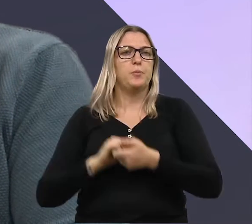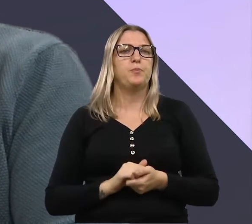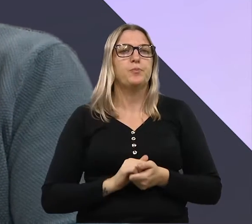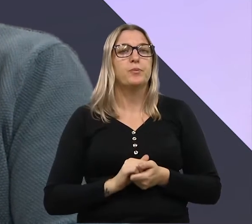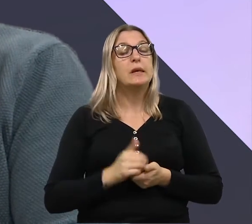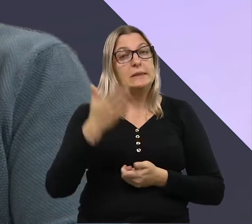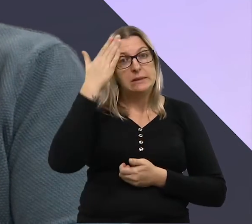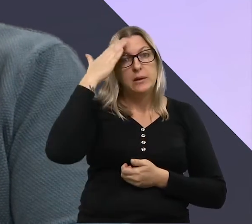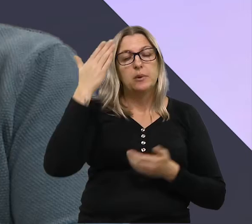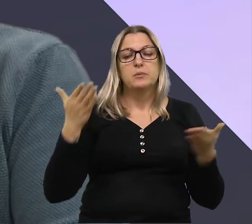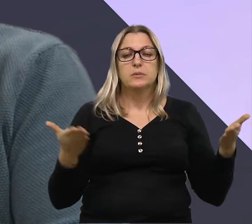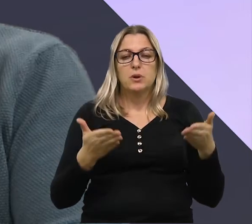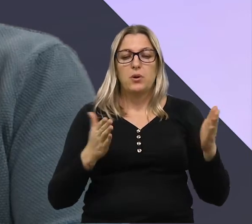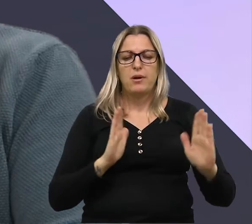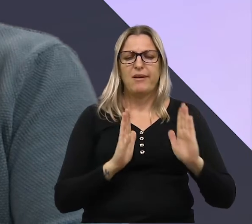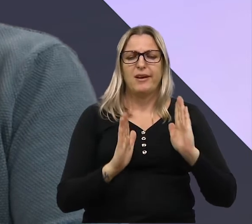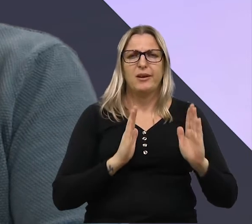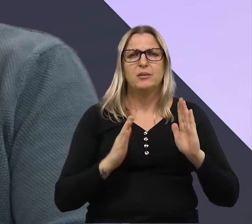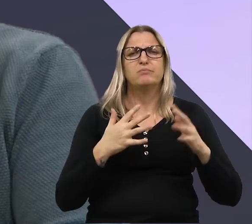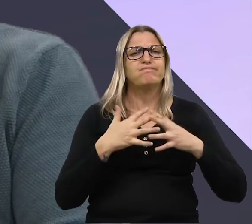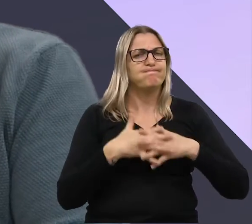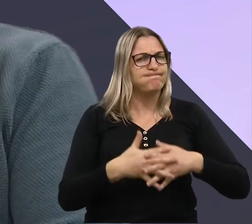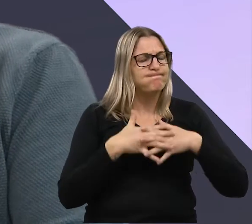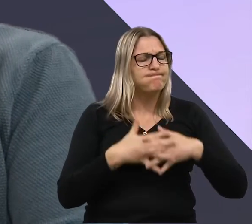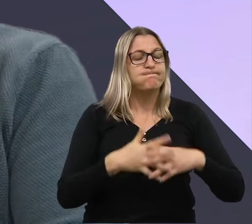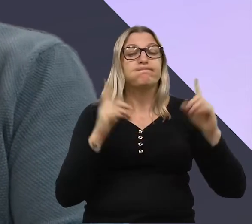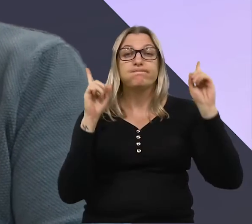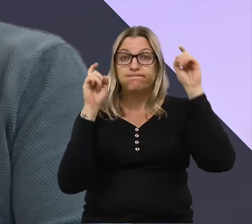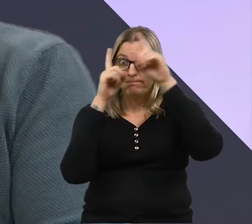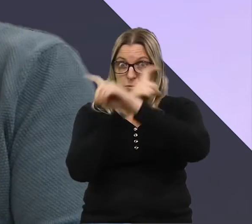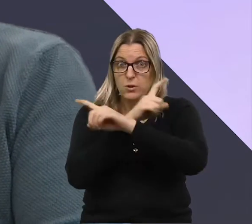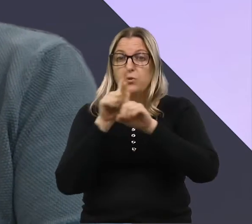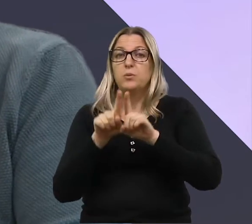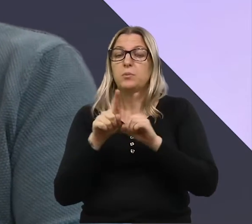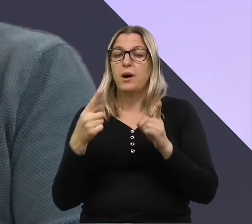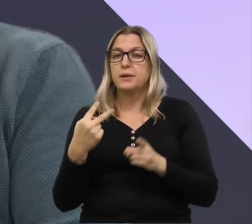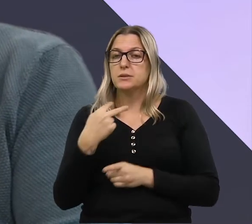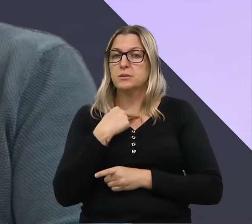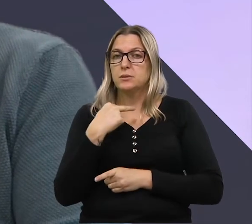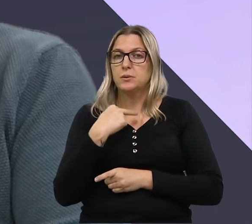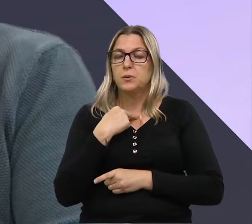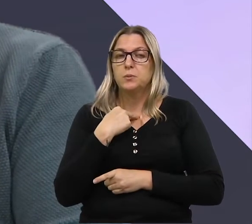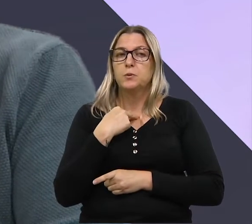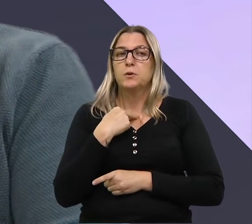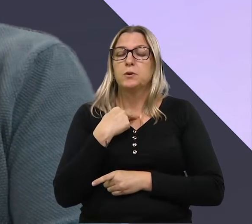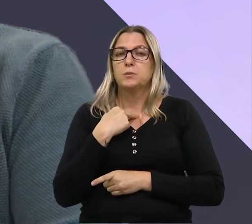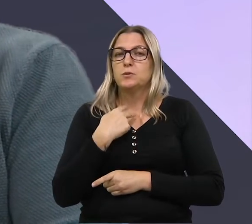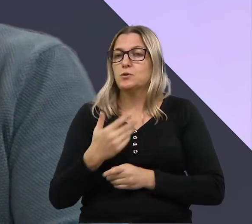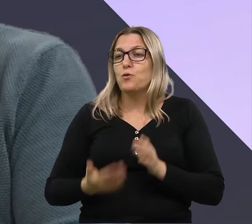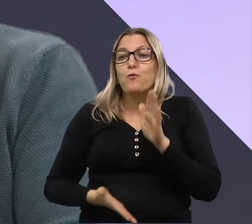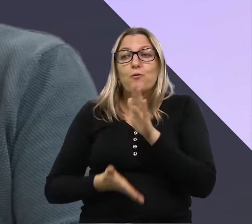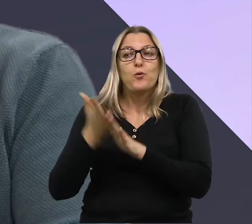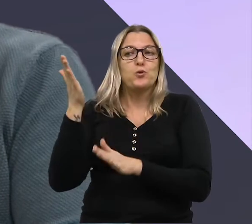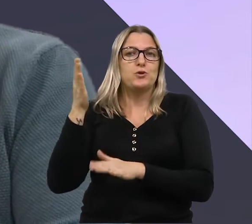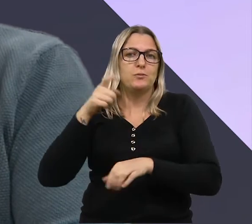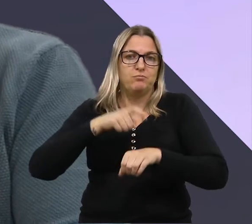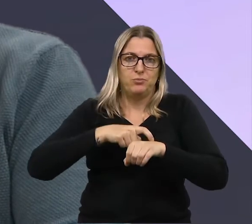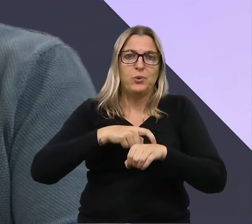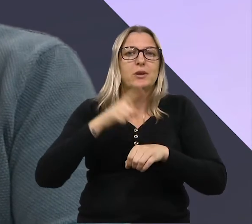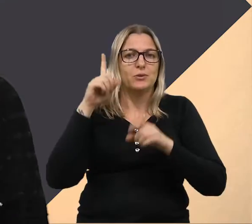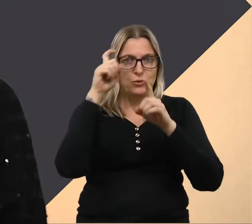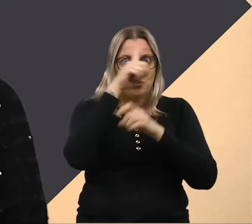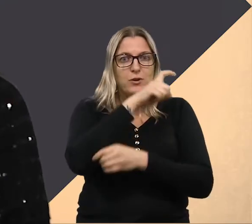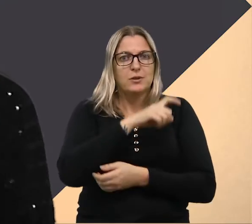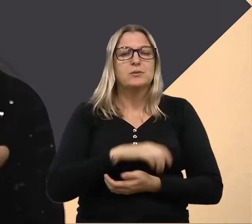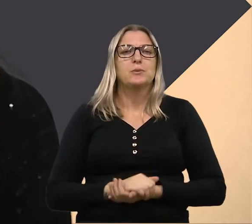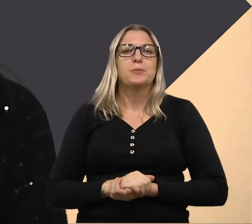a época seja complicada mas nós não podemos os nos nos furtar deste momento difícil nós temos Oi gente fazer com